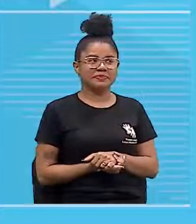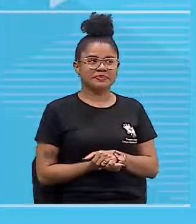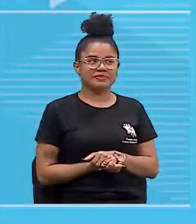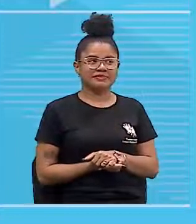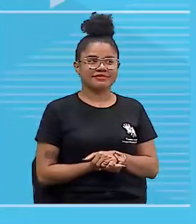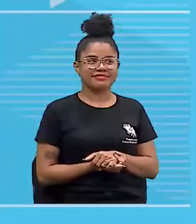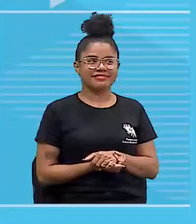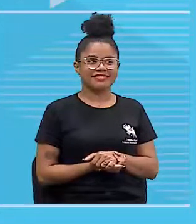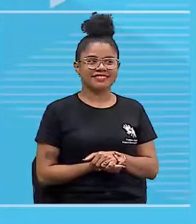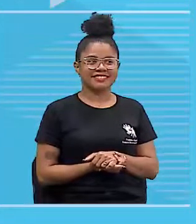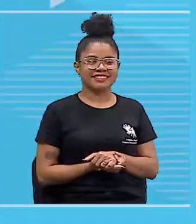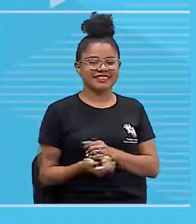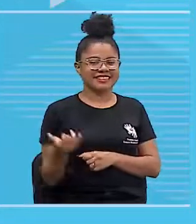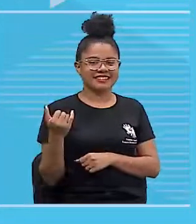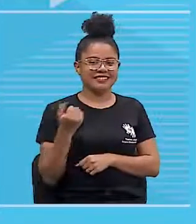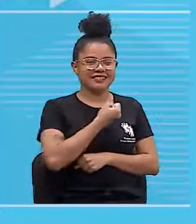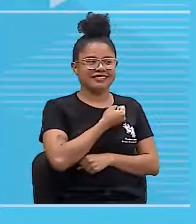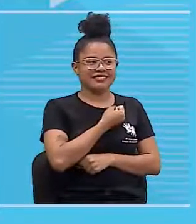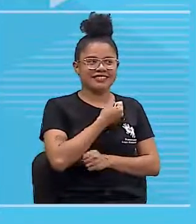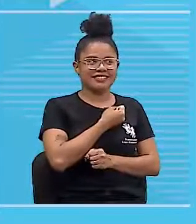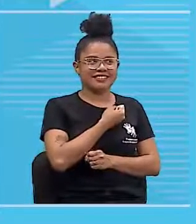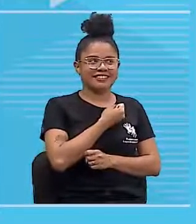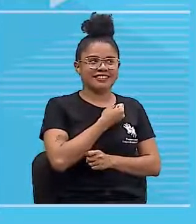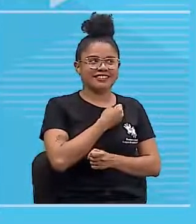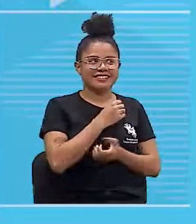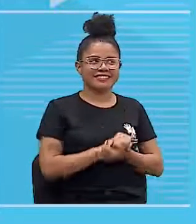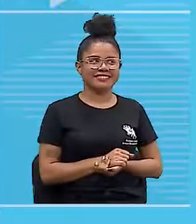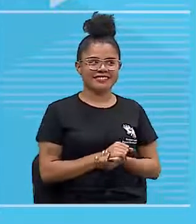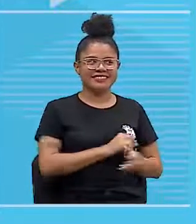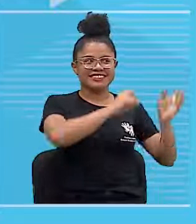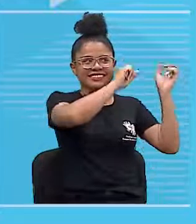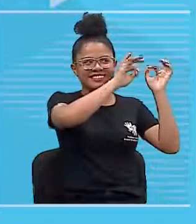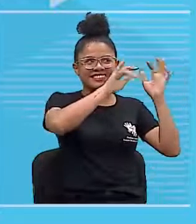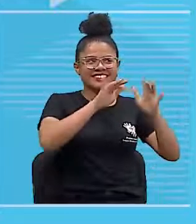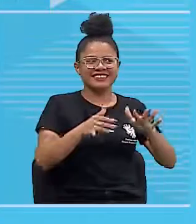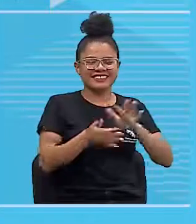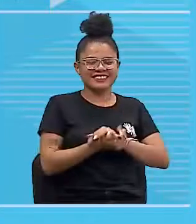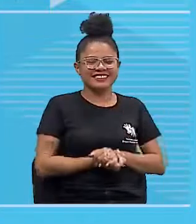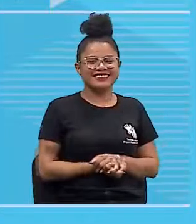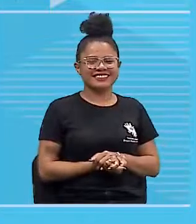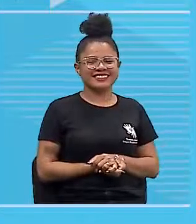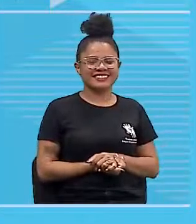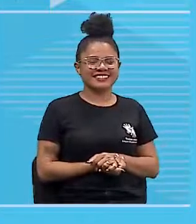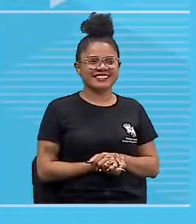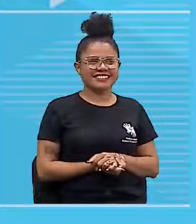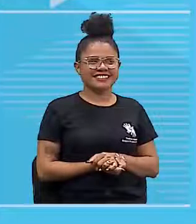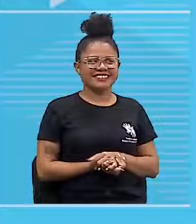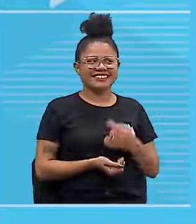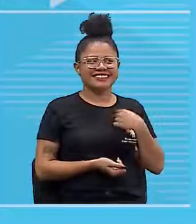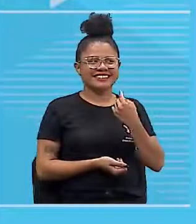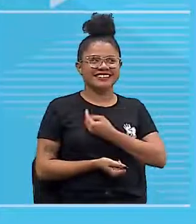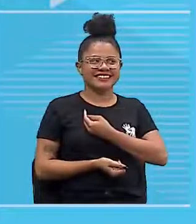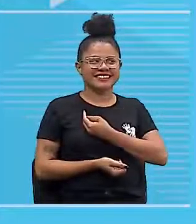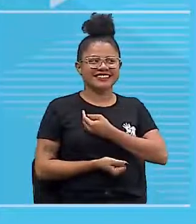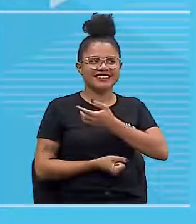Repassa viu rapaz que benção Que benção Que benção o nosso aluno